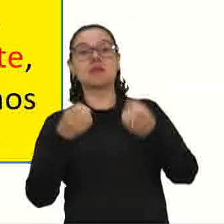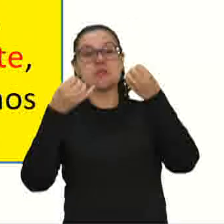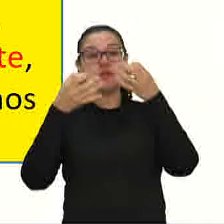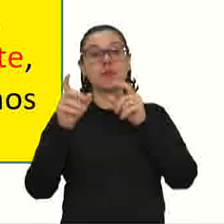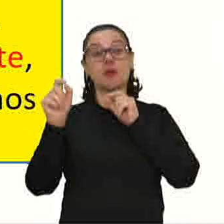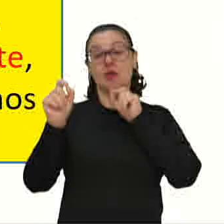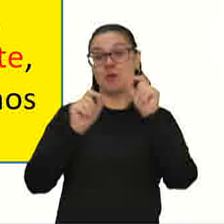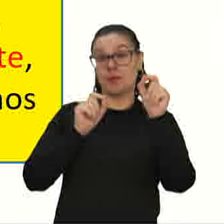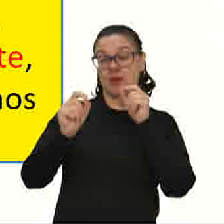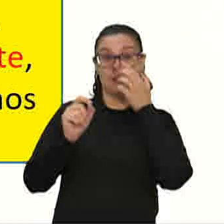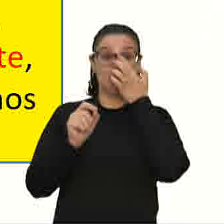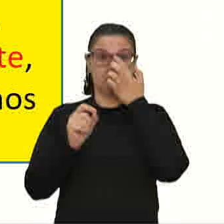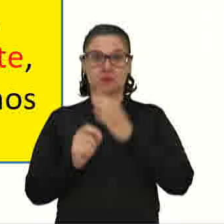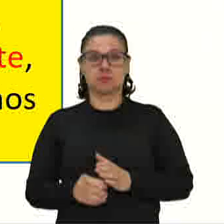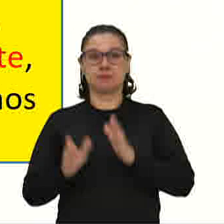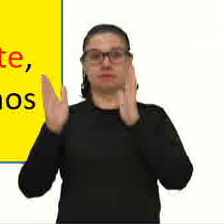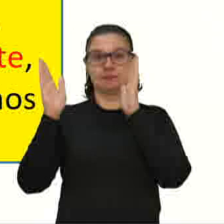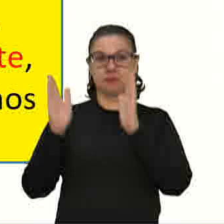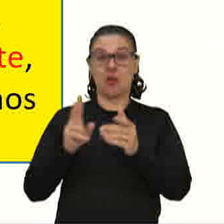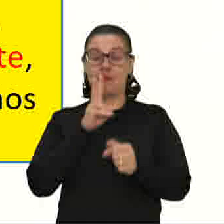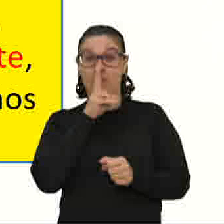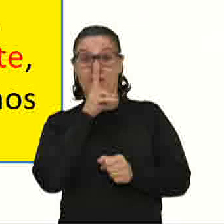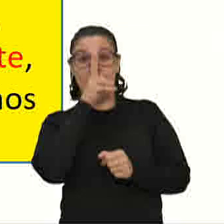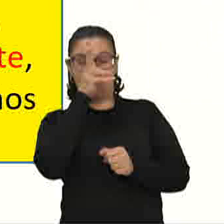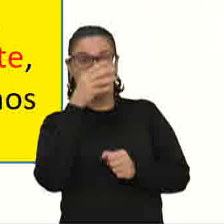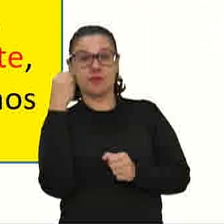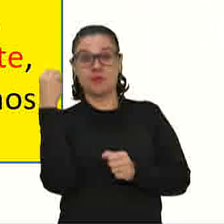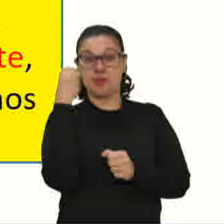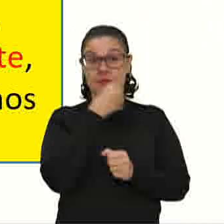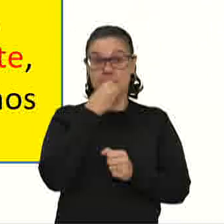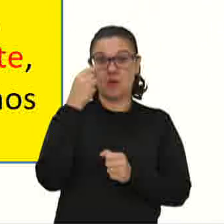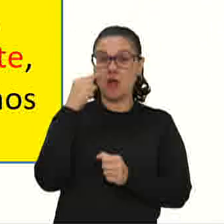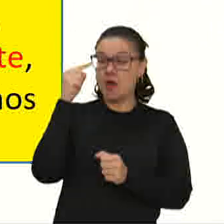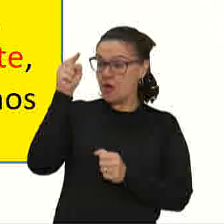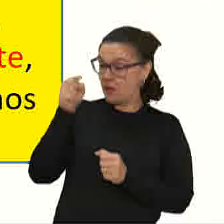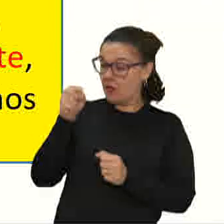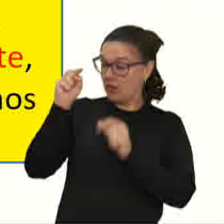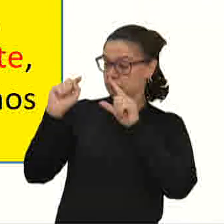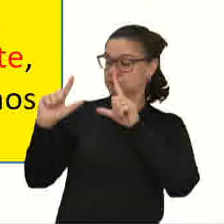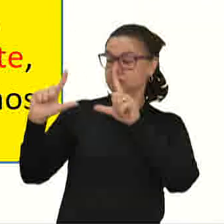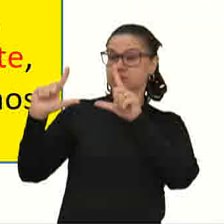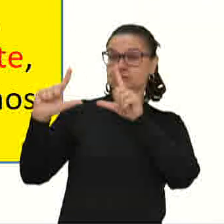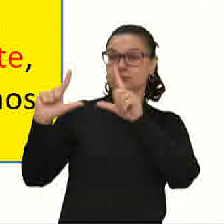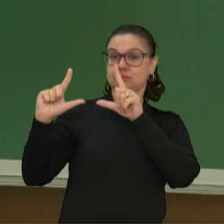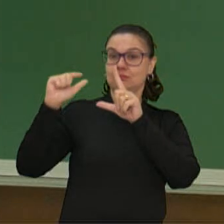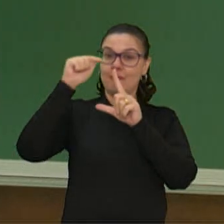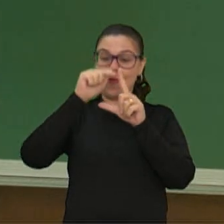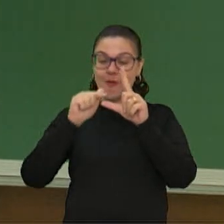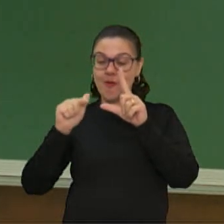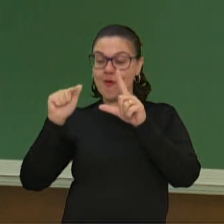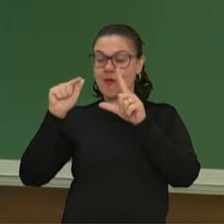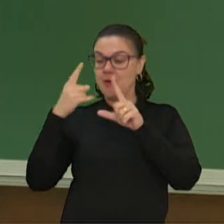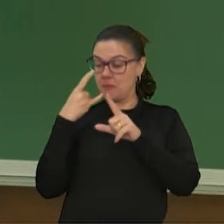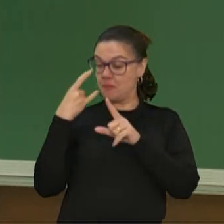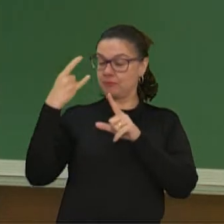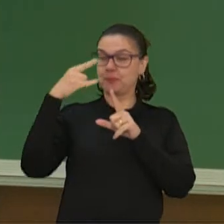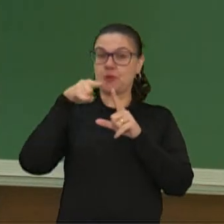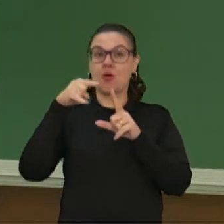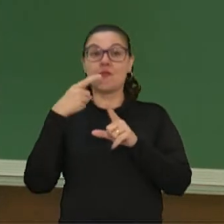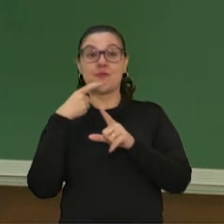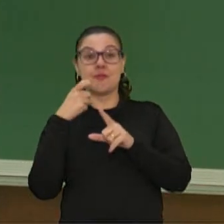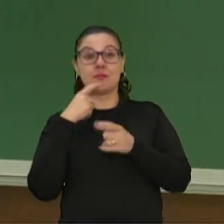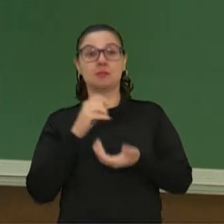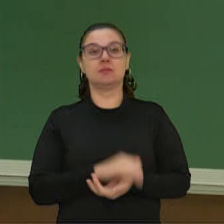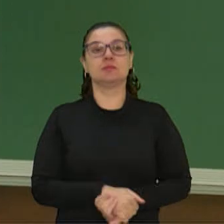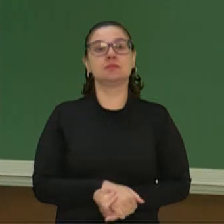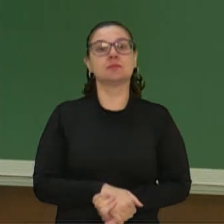se estabelece entre o par, forte e fraco. Observem aqui no slide, ó, em destaque os versos em